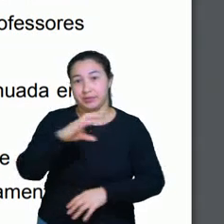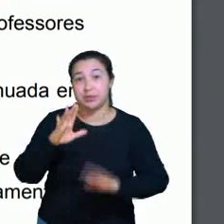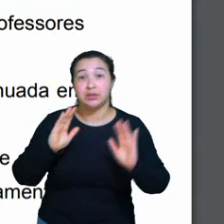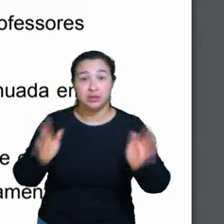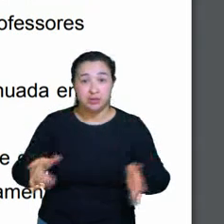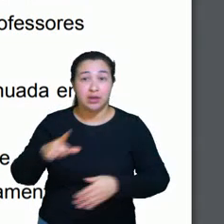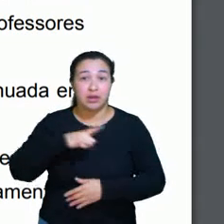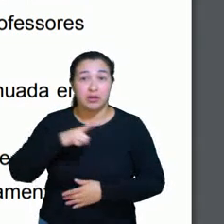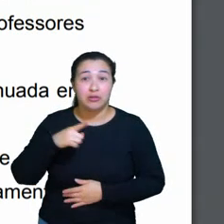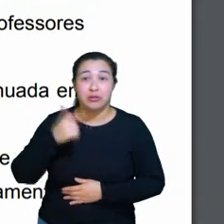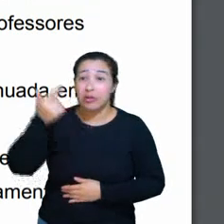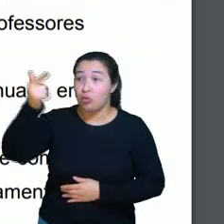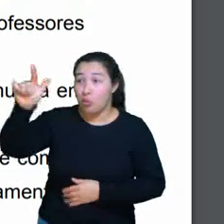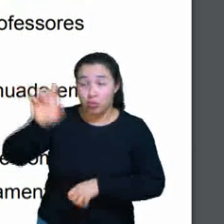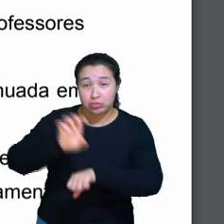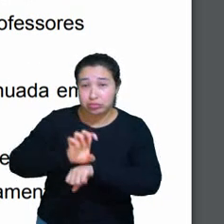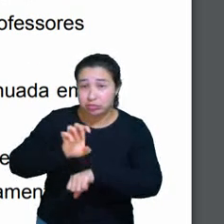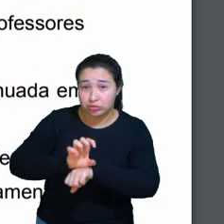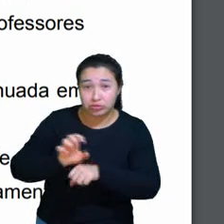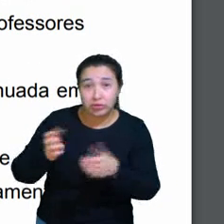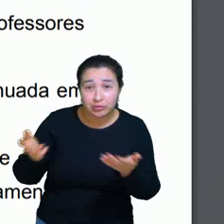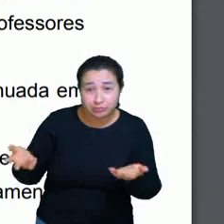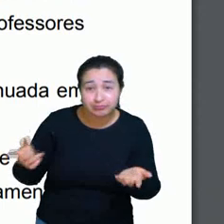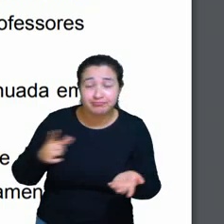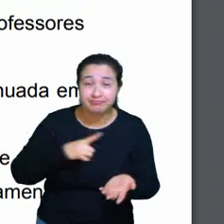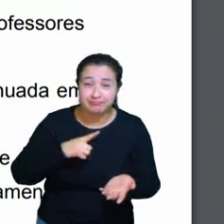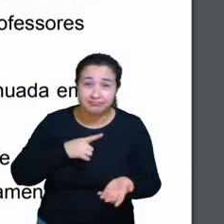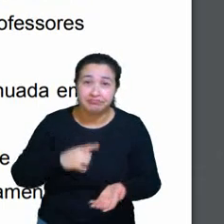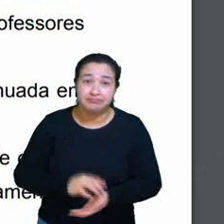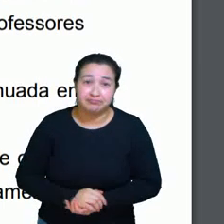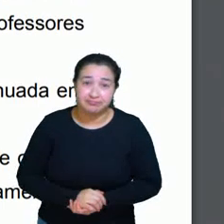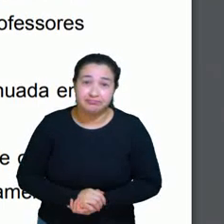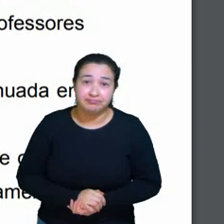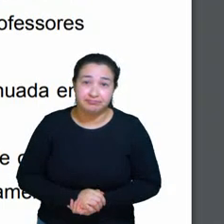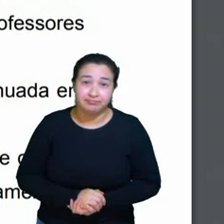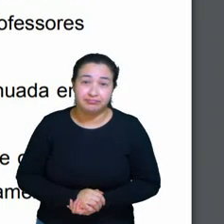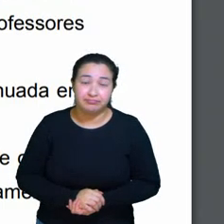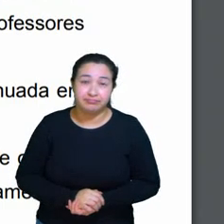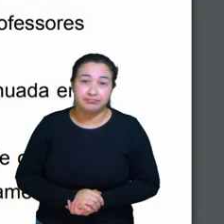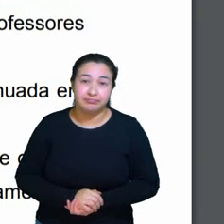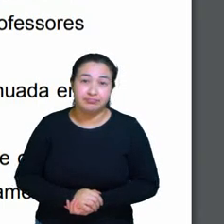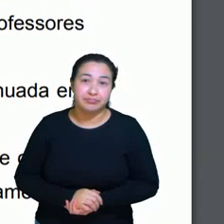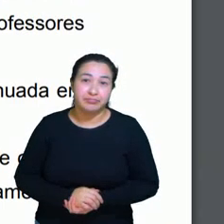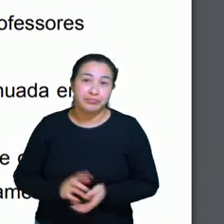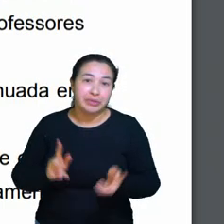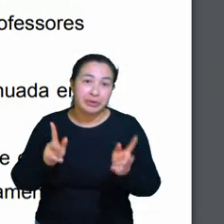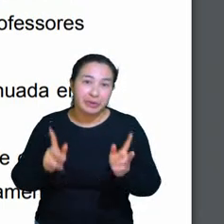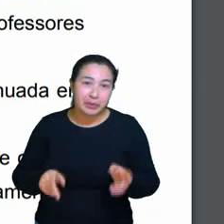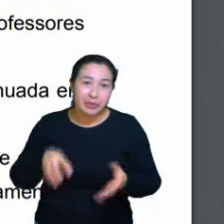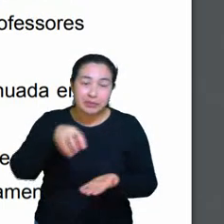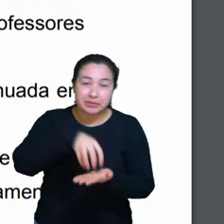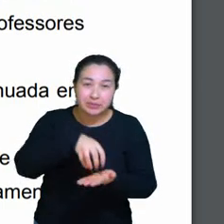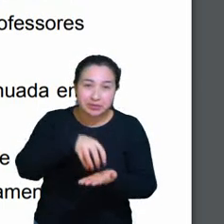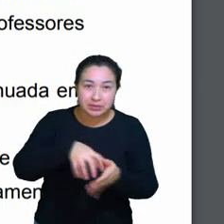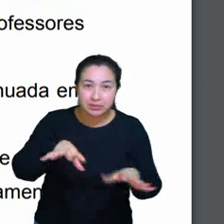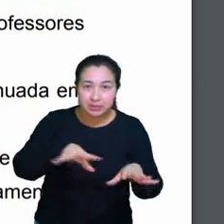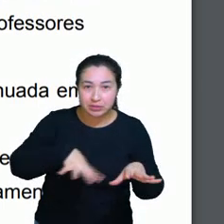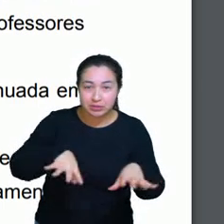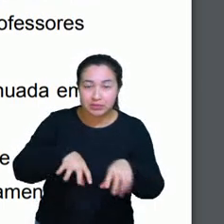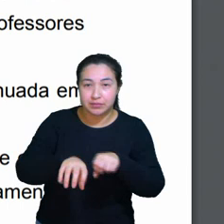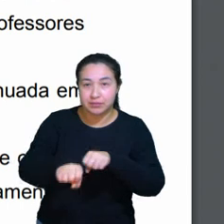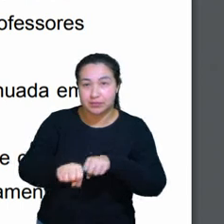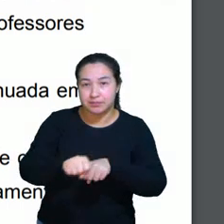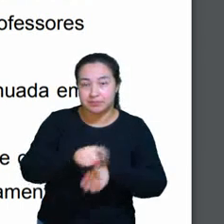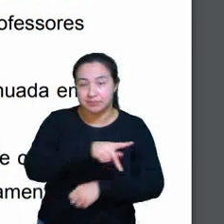outras estados outras unidades da Federação tal como o modelo de centros regionais de formação de